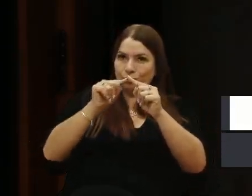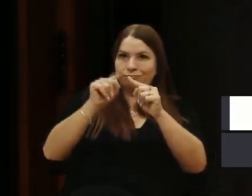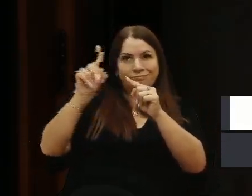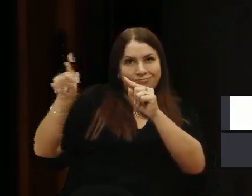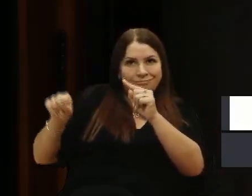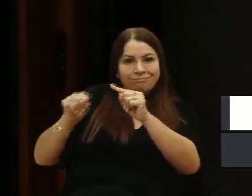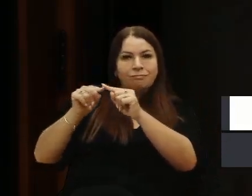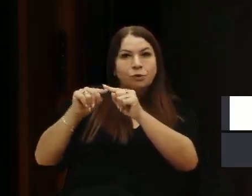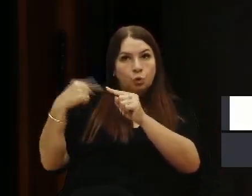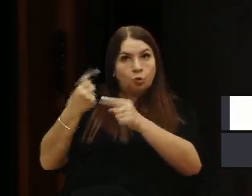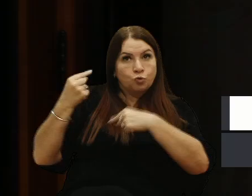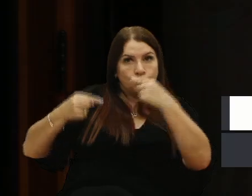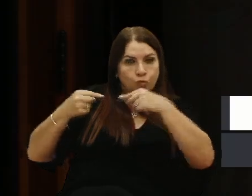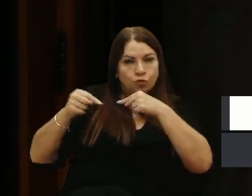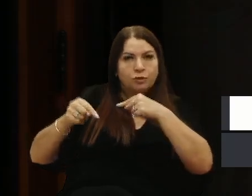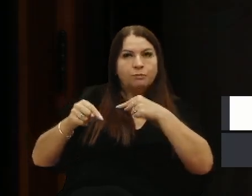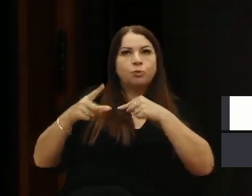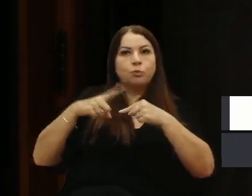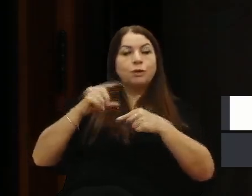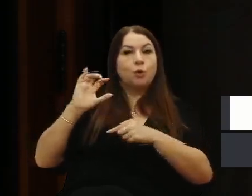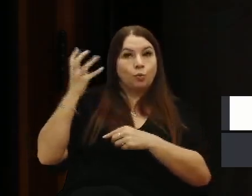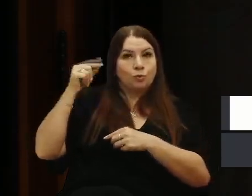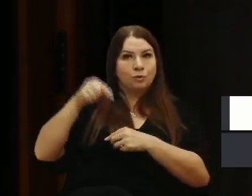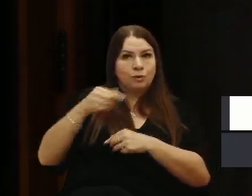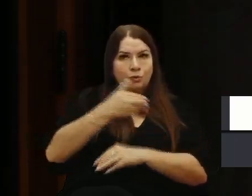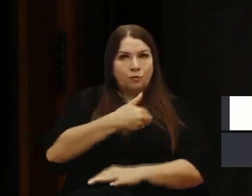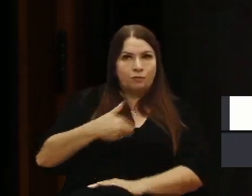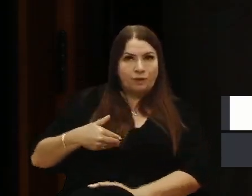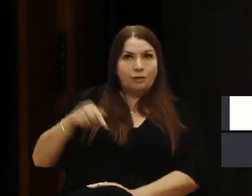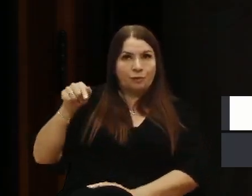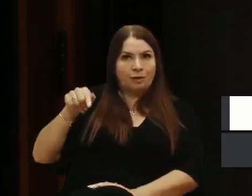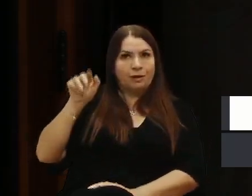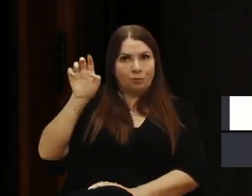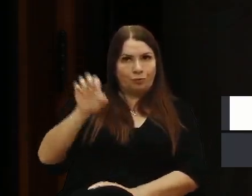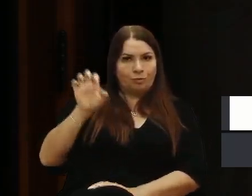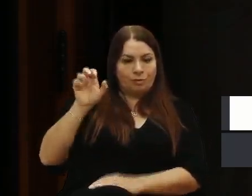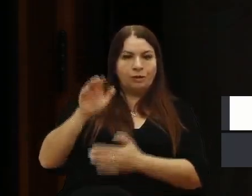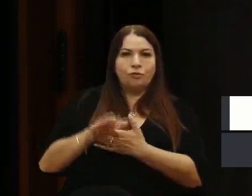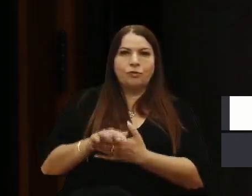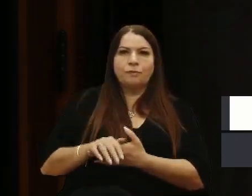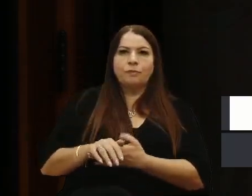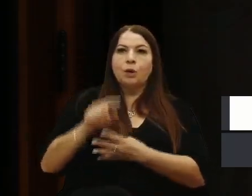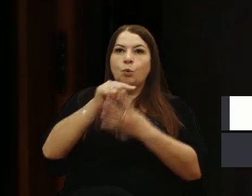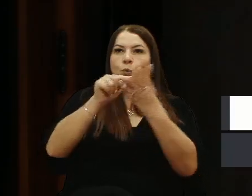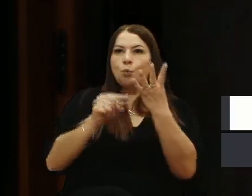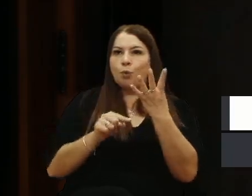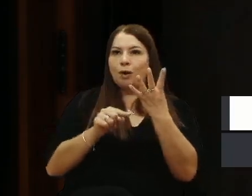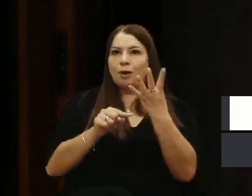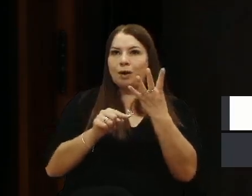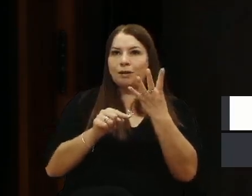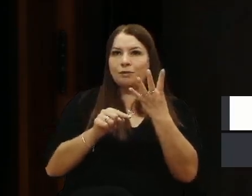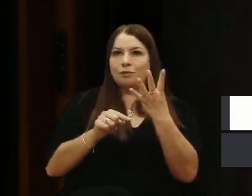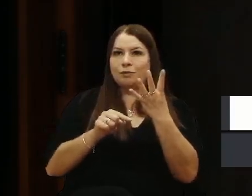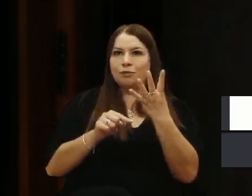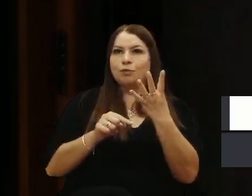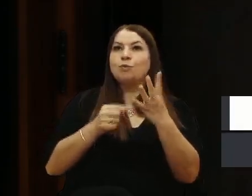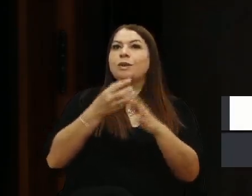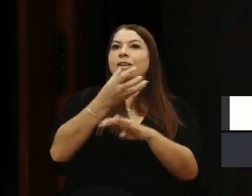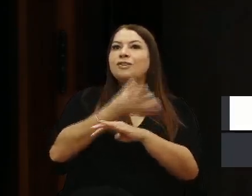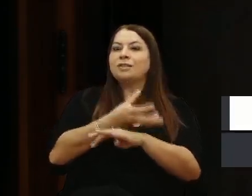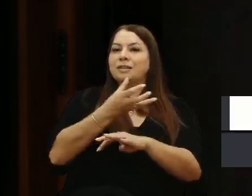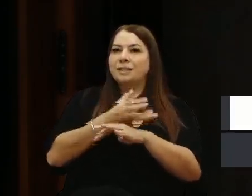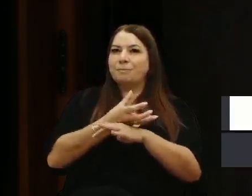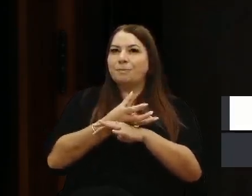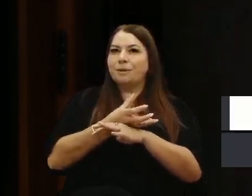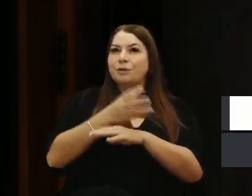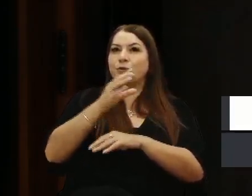nós discutimos aqui o que tem acontecido no governo Eduardo Leite, que são as 4 progressões parciais